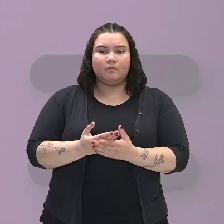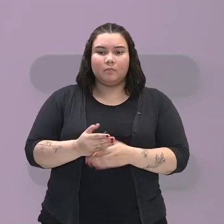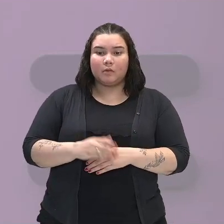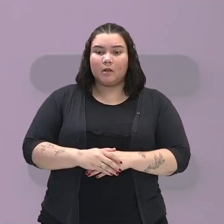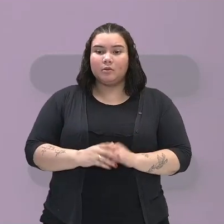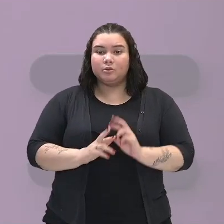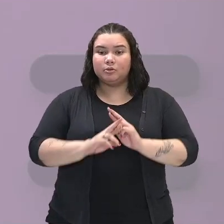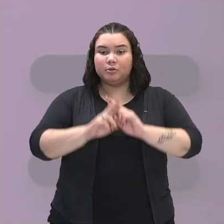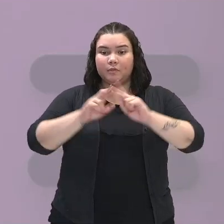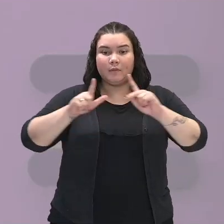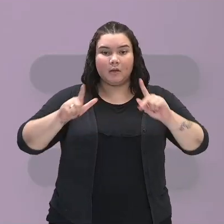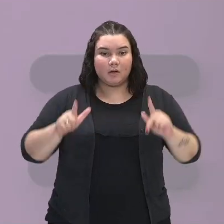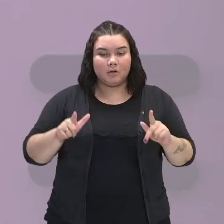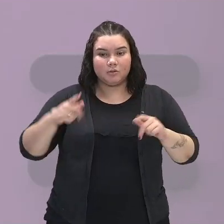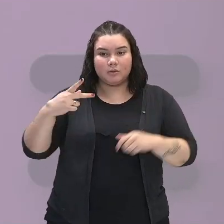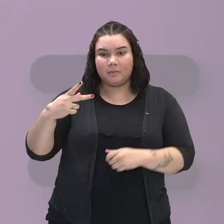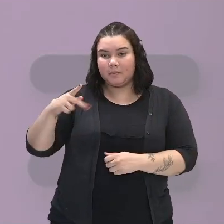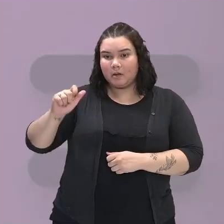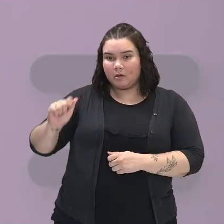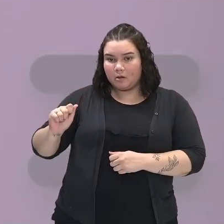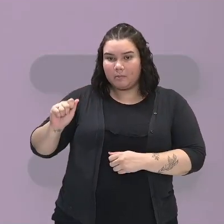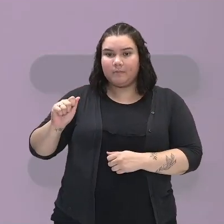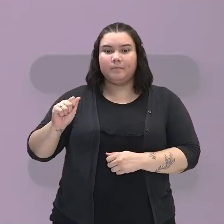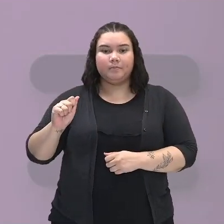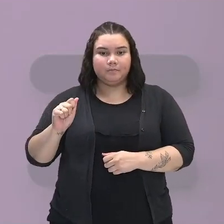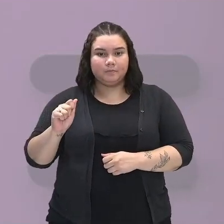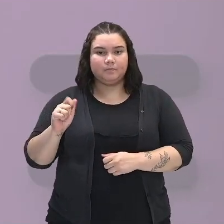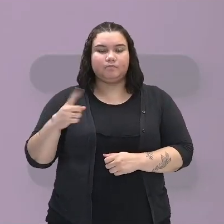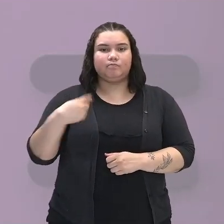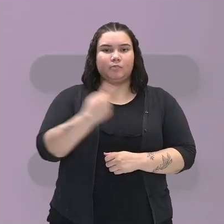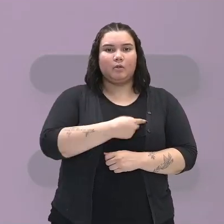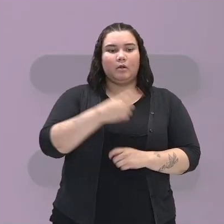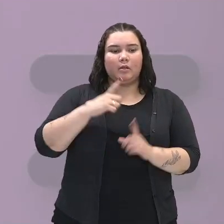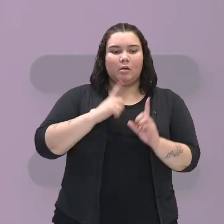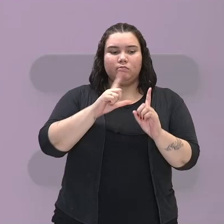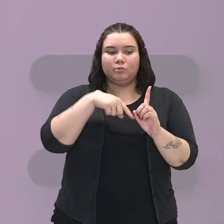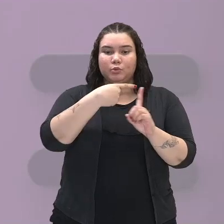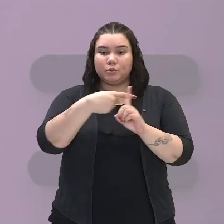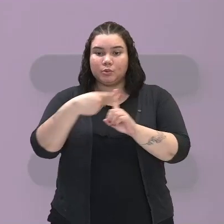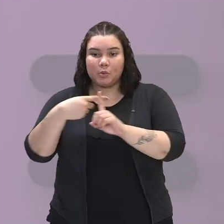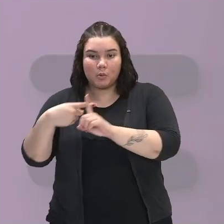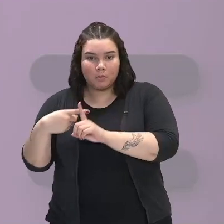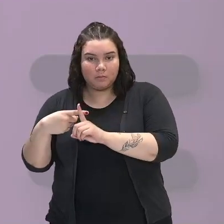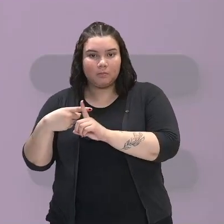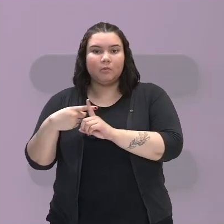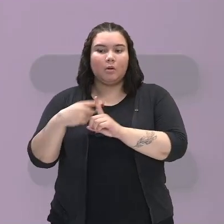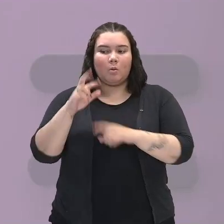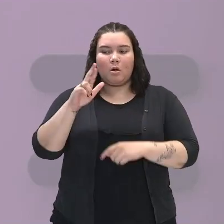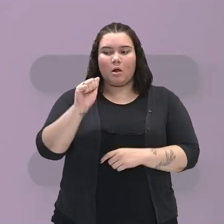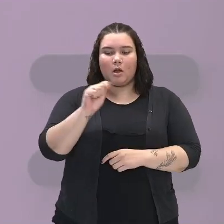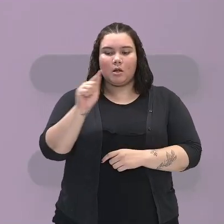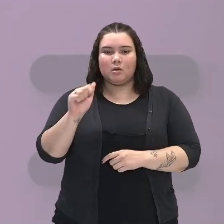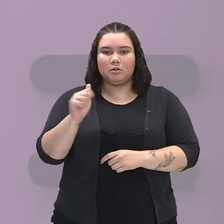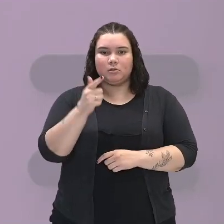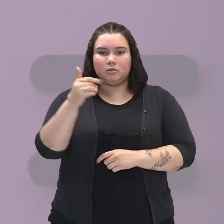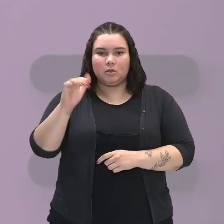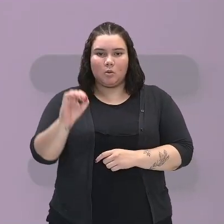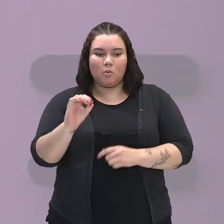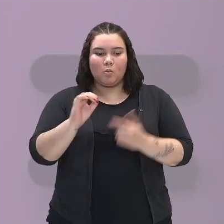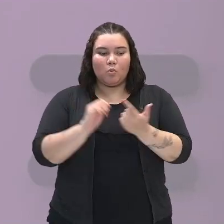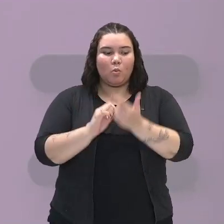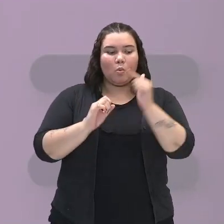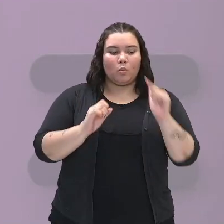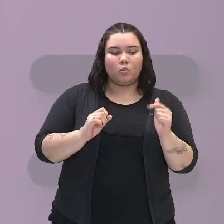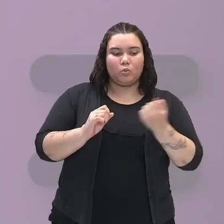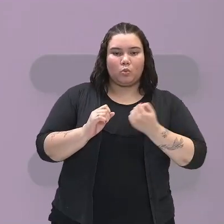Diferente da progressão aritmética, onde nós somamos, né, a razão com o termo anterior para